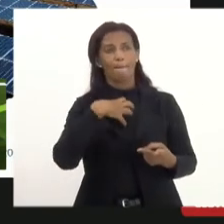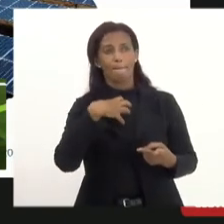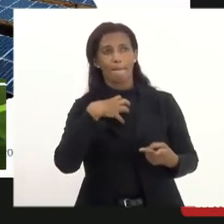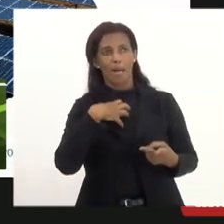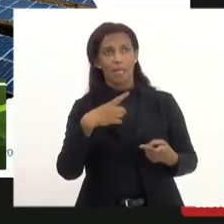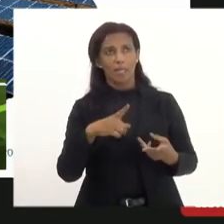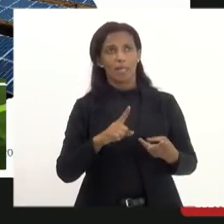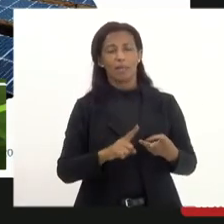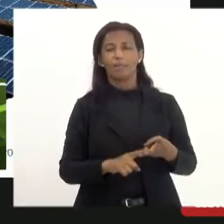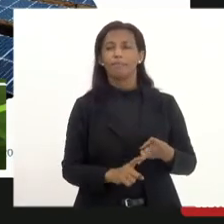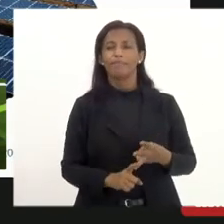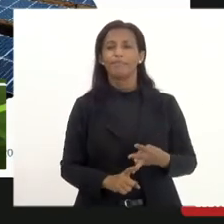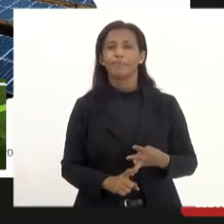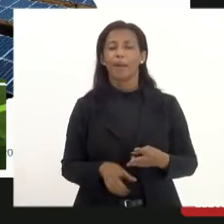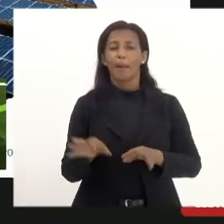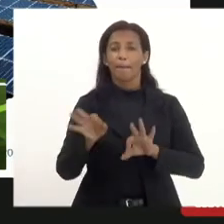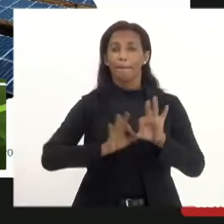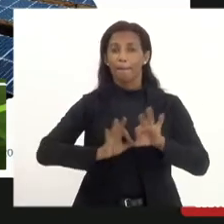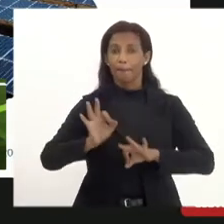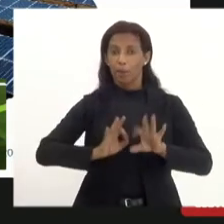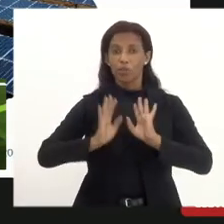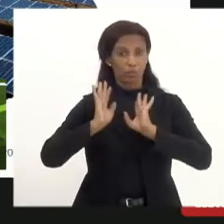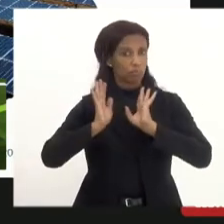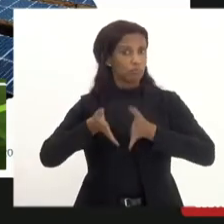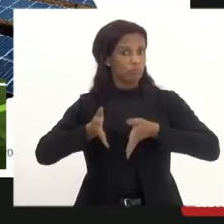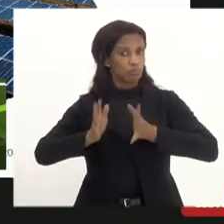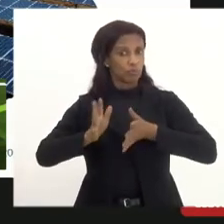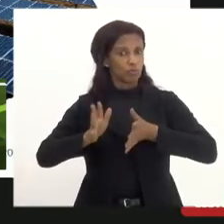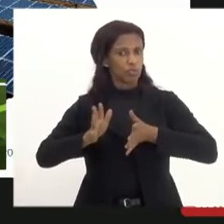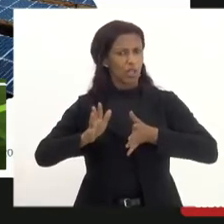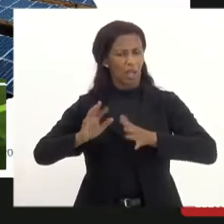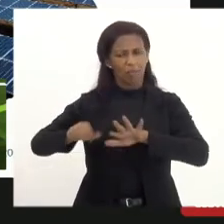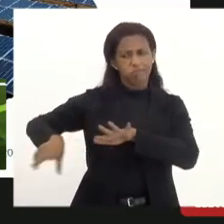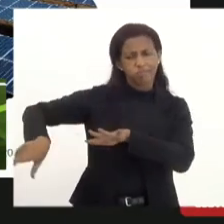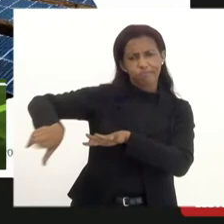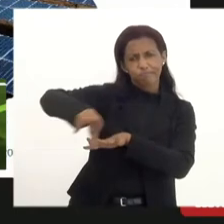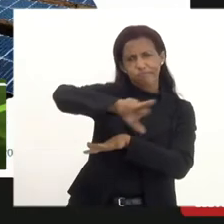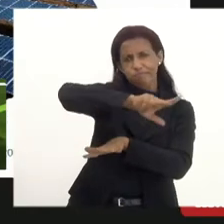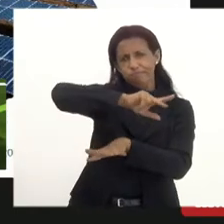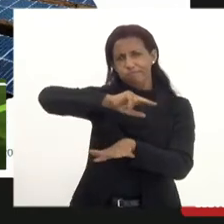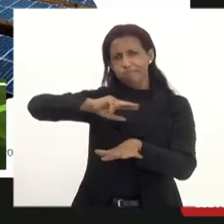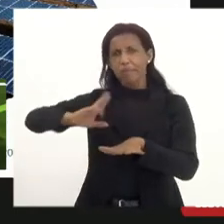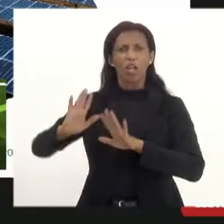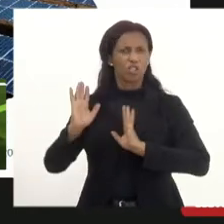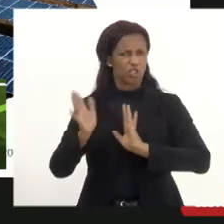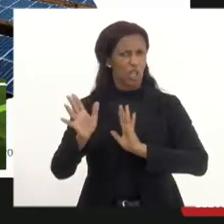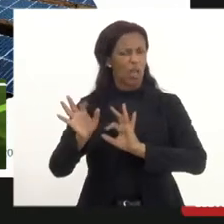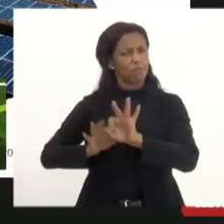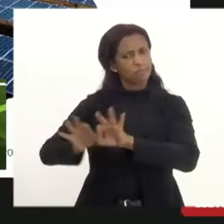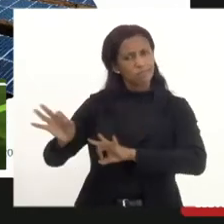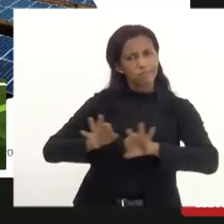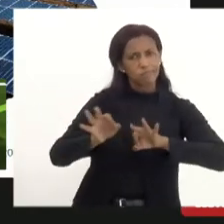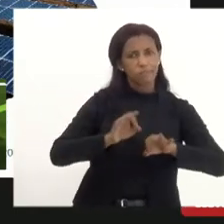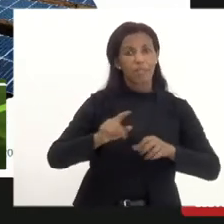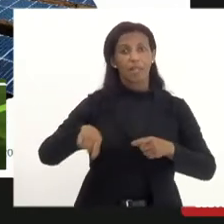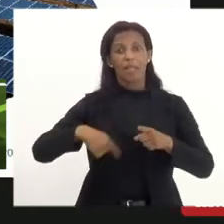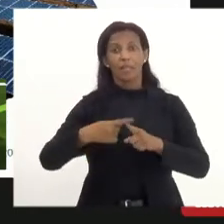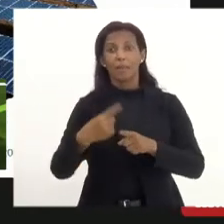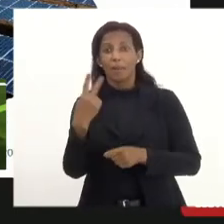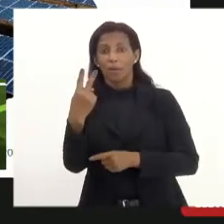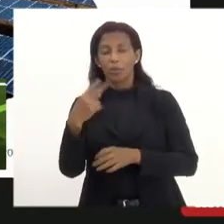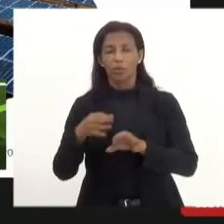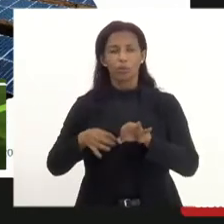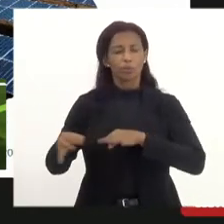da Lapa, projetos já rodando, né? já em produção. E temos mais 2